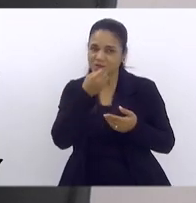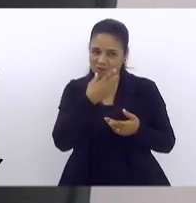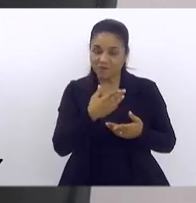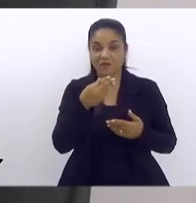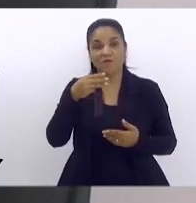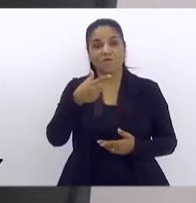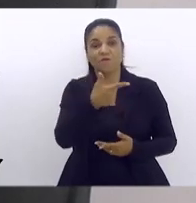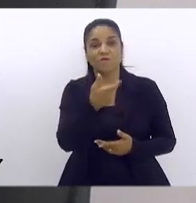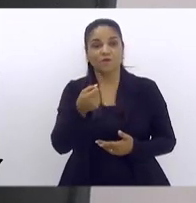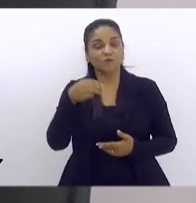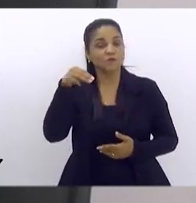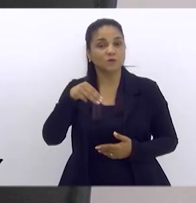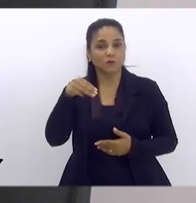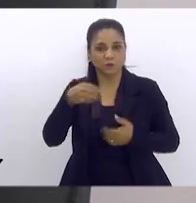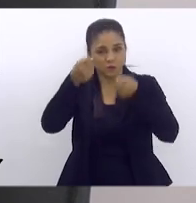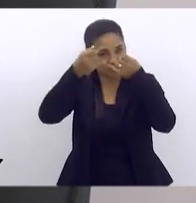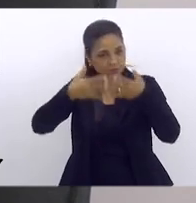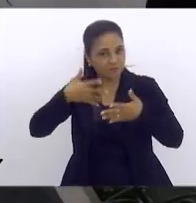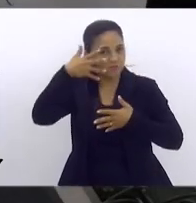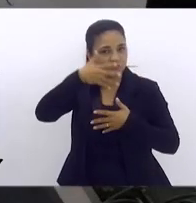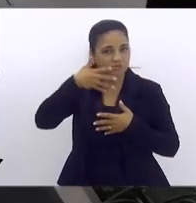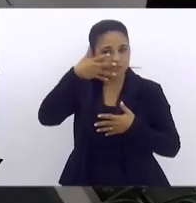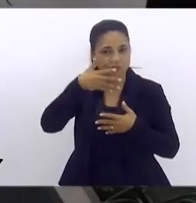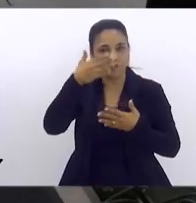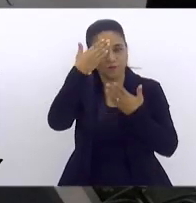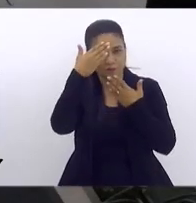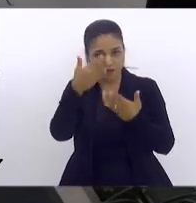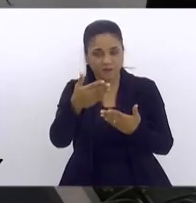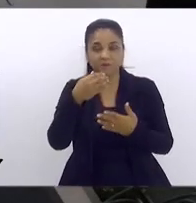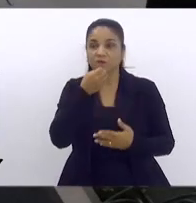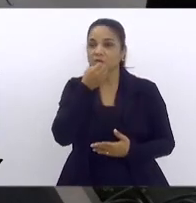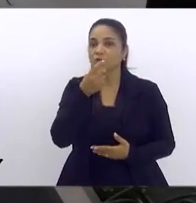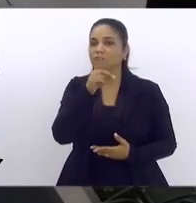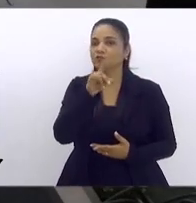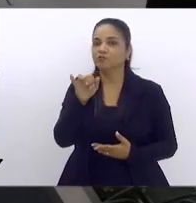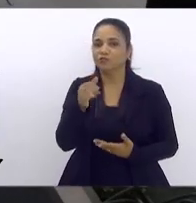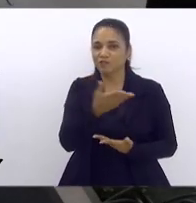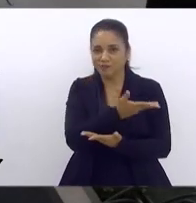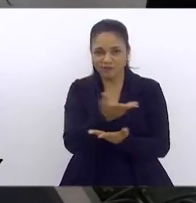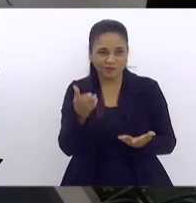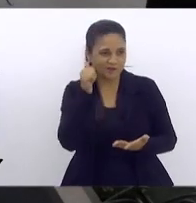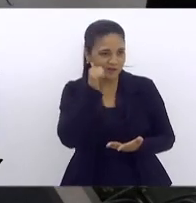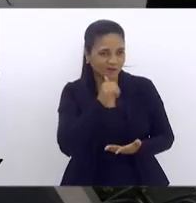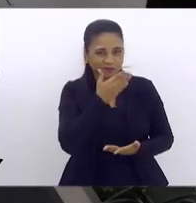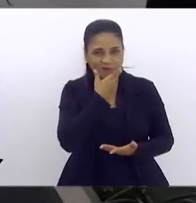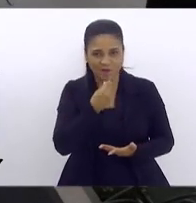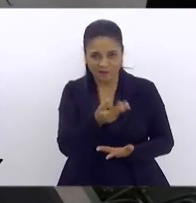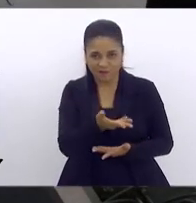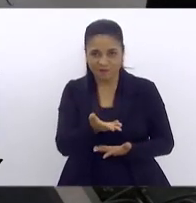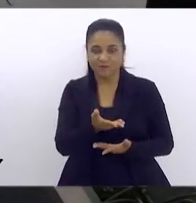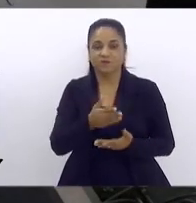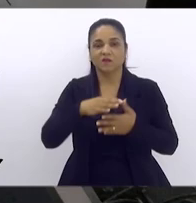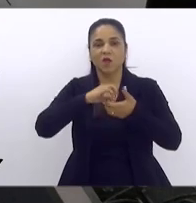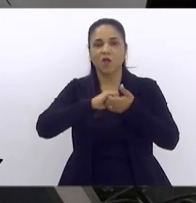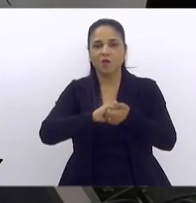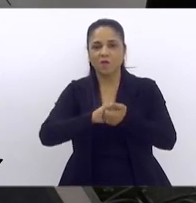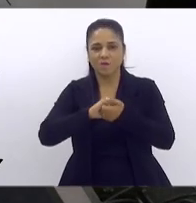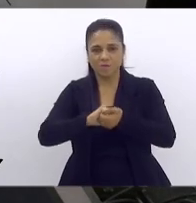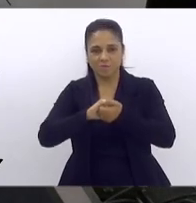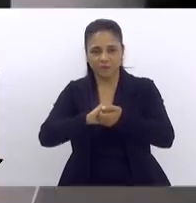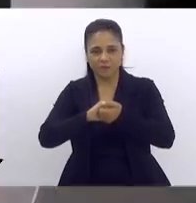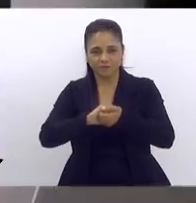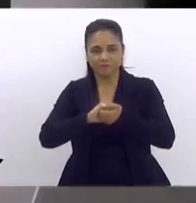20 minutos para sua explanação obrigado bom dia todas e todos gostaria de cumprimentar